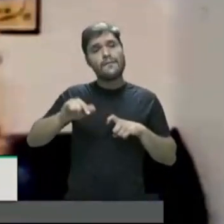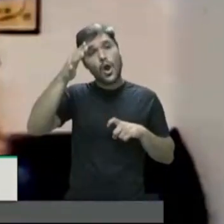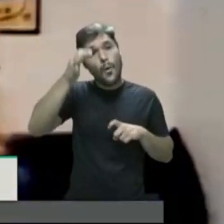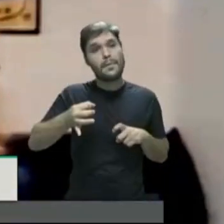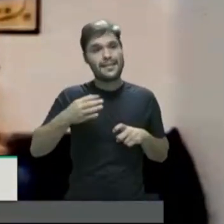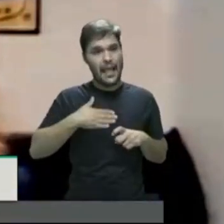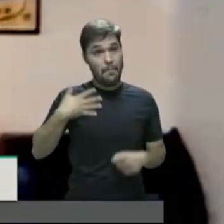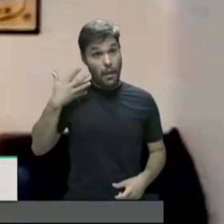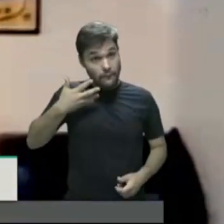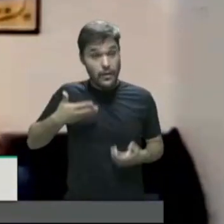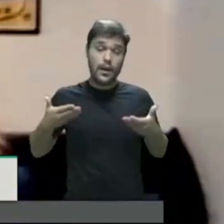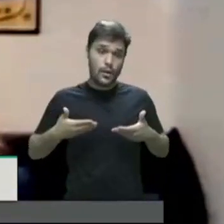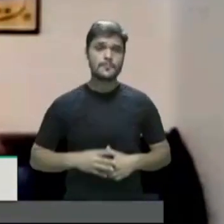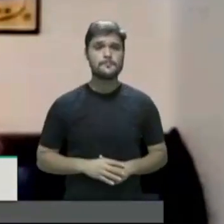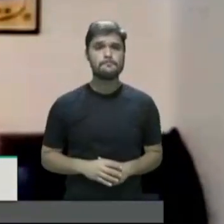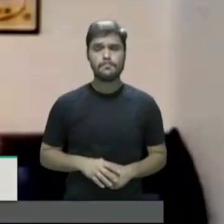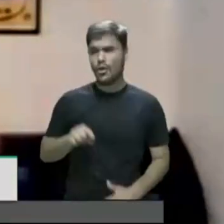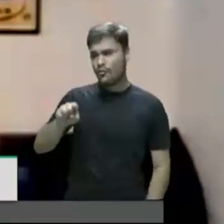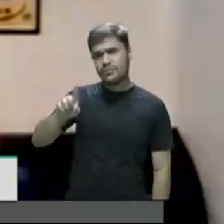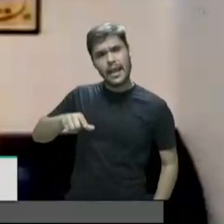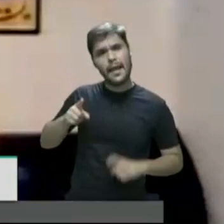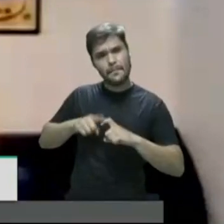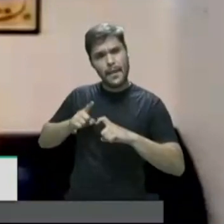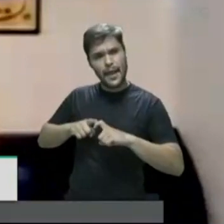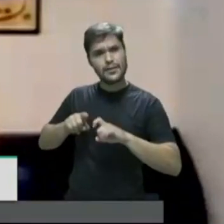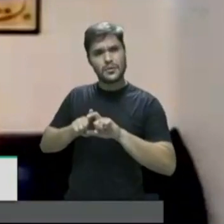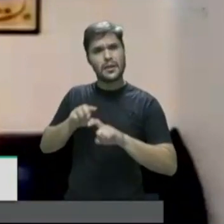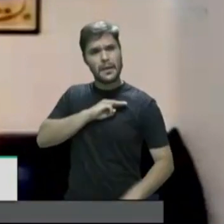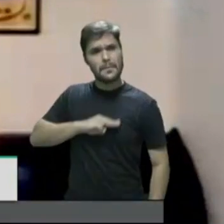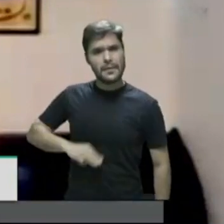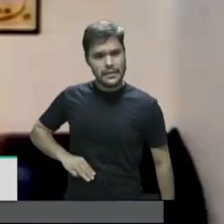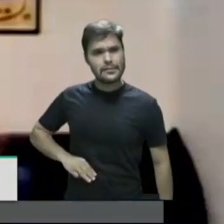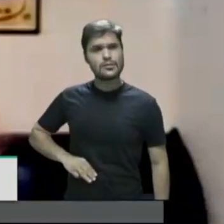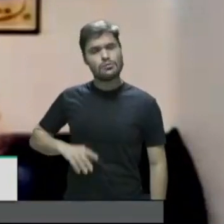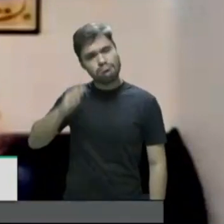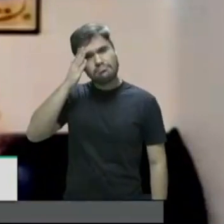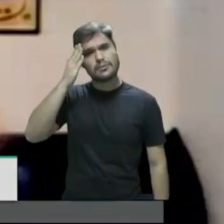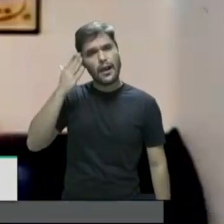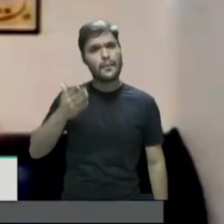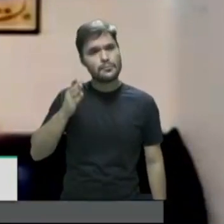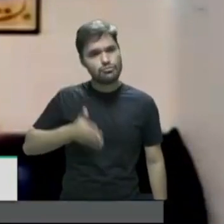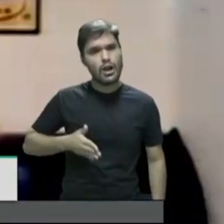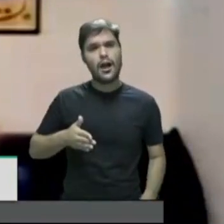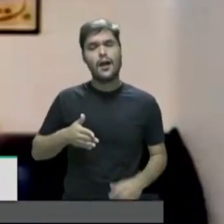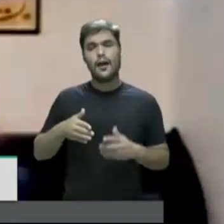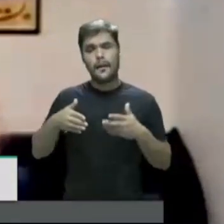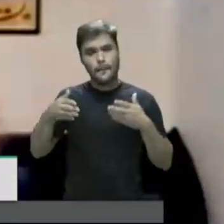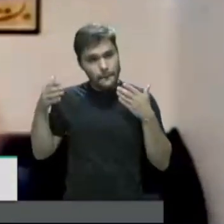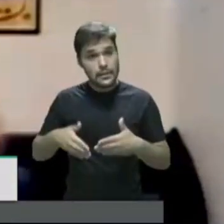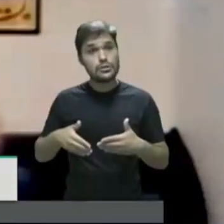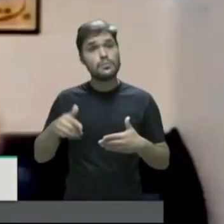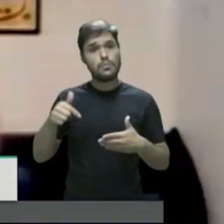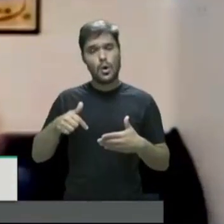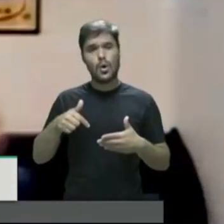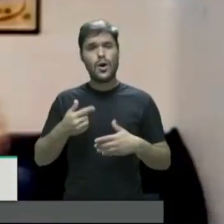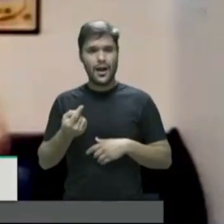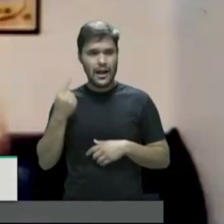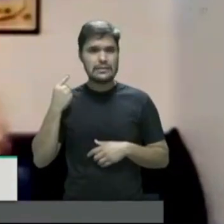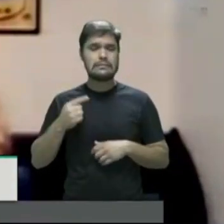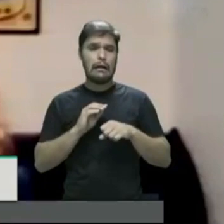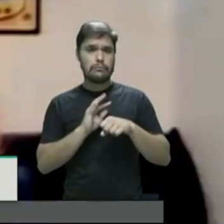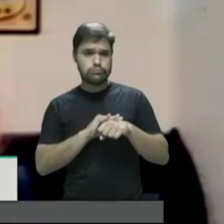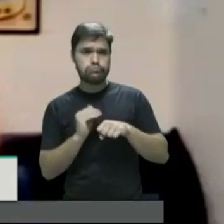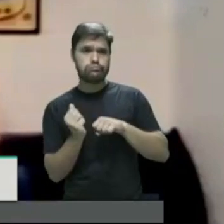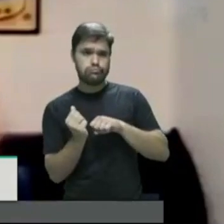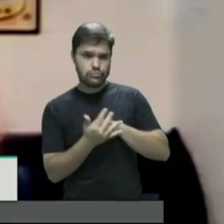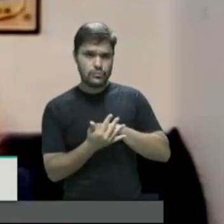intervenção. O senhor, como médico e ministro, sabe que já participava da situação da pandemia e agora, como